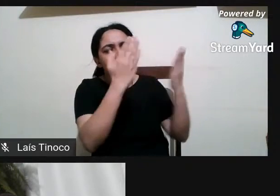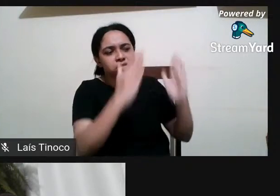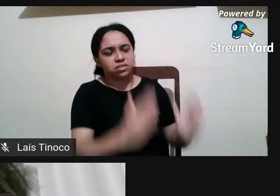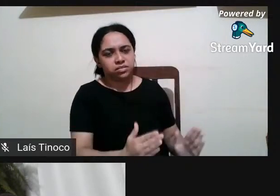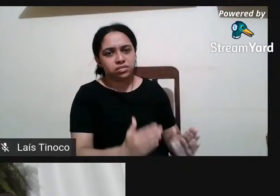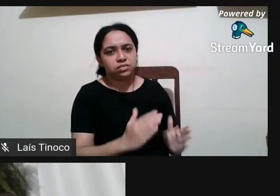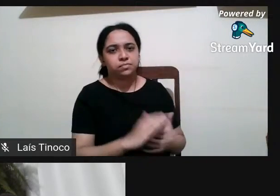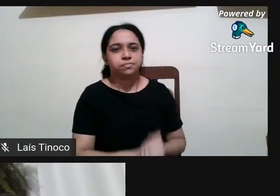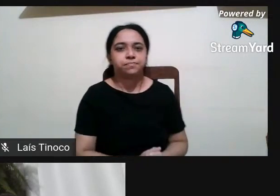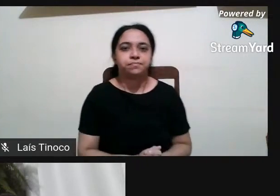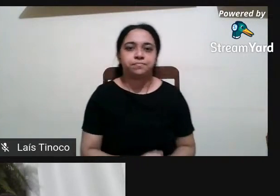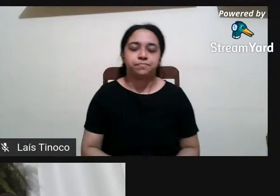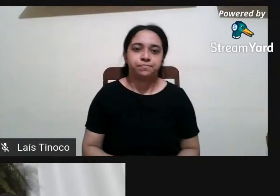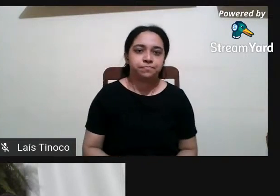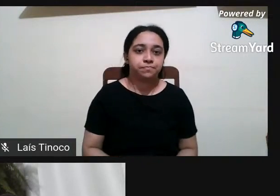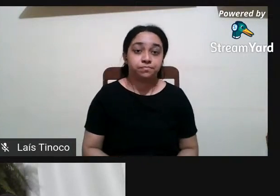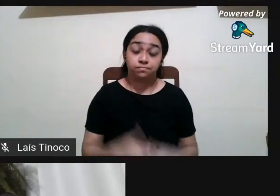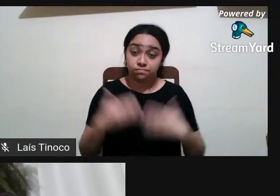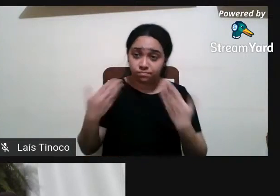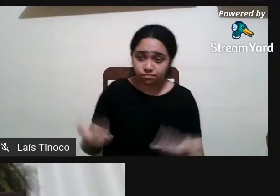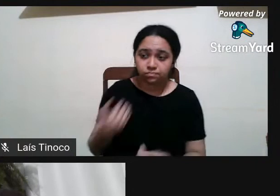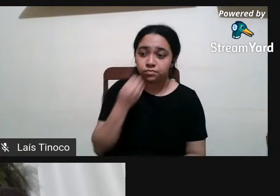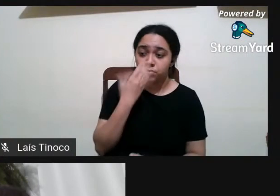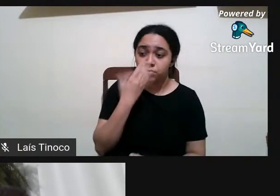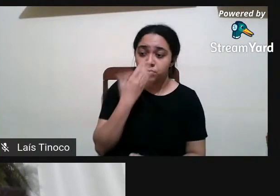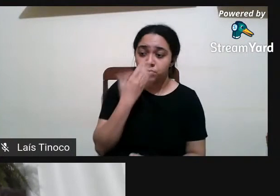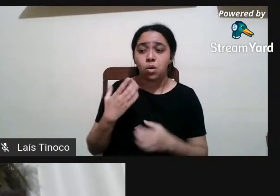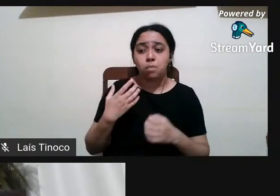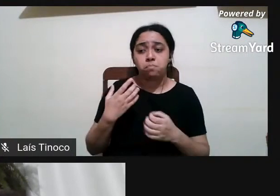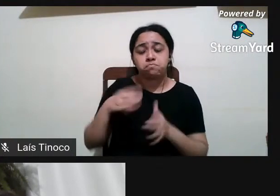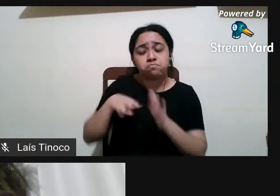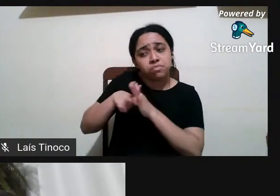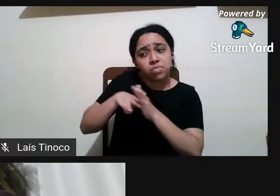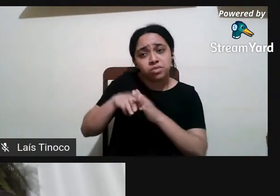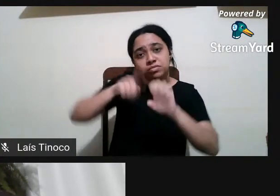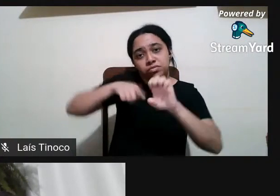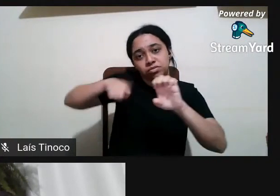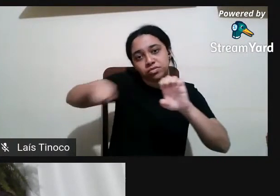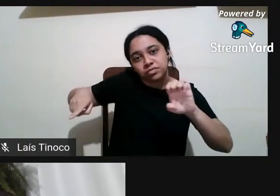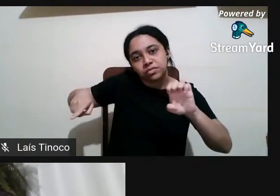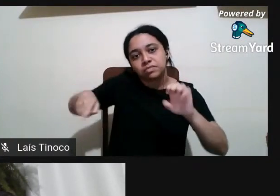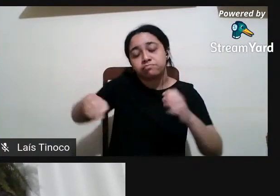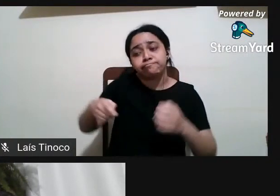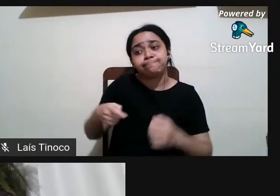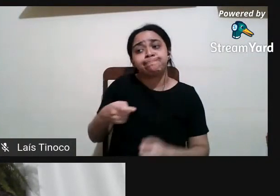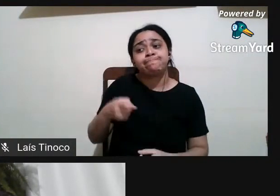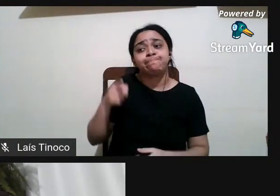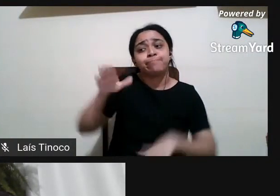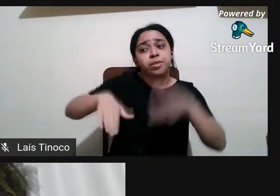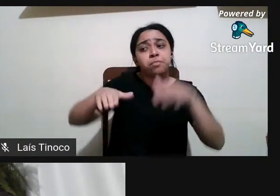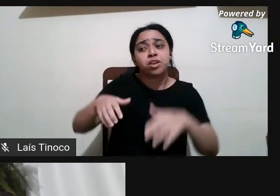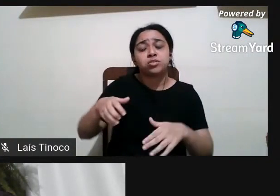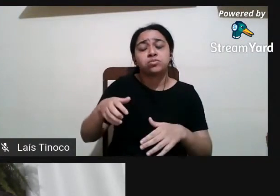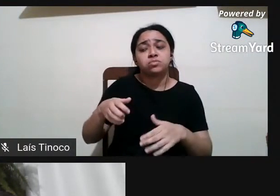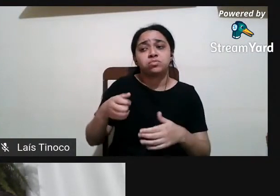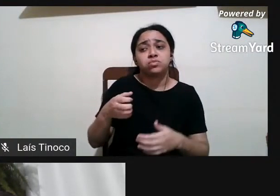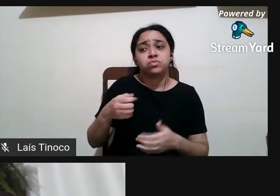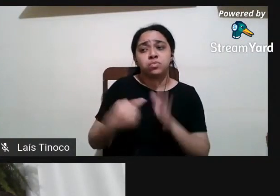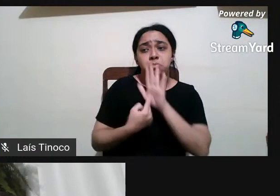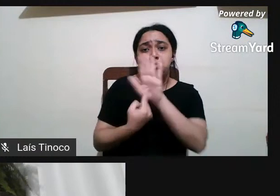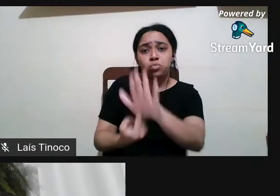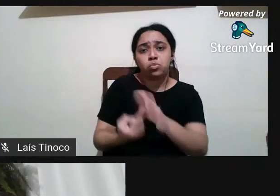Certo. Bom, quanto aos métodos estatísticos, depende também muito da sua quantidade amostral, né? Então, no